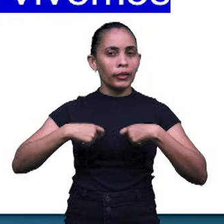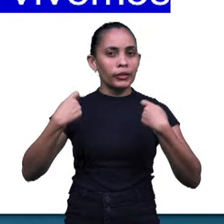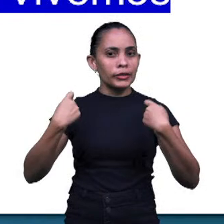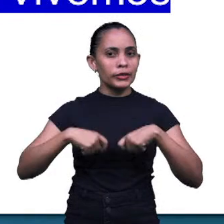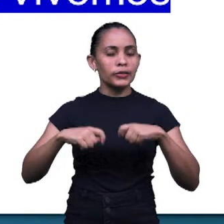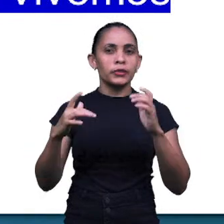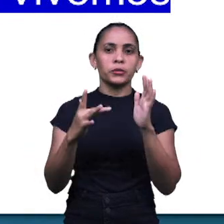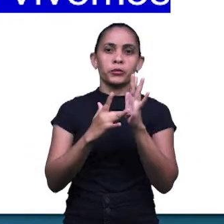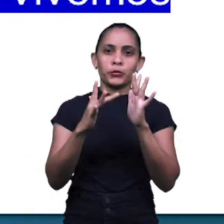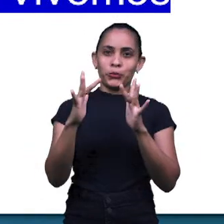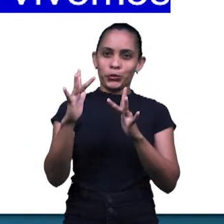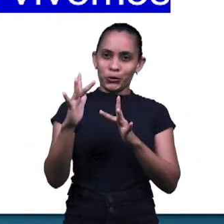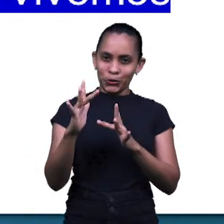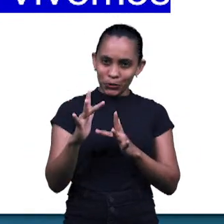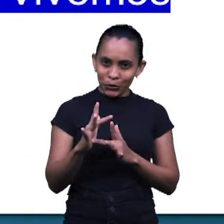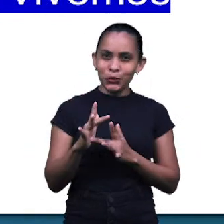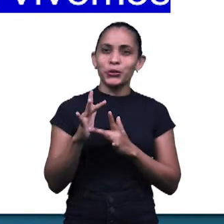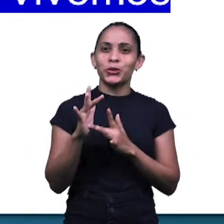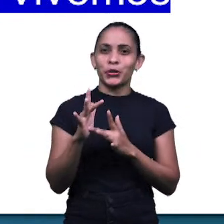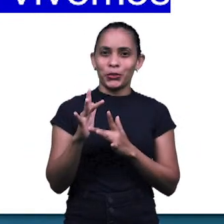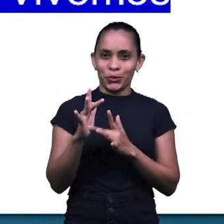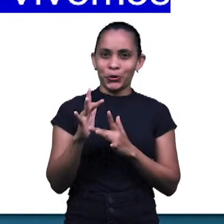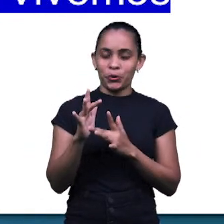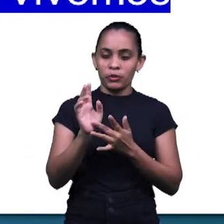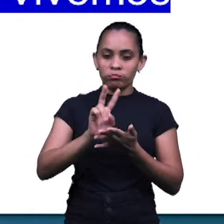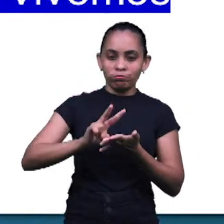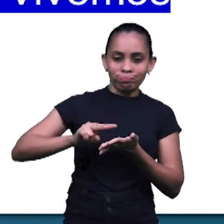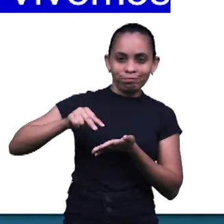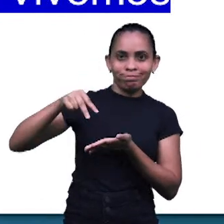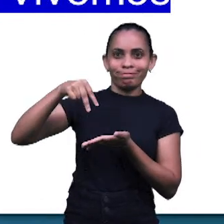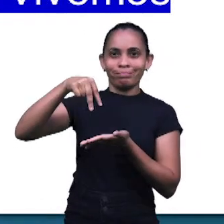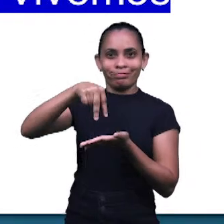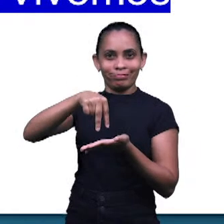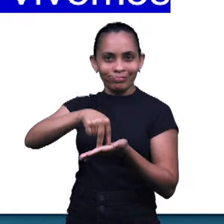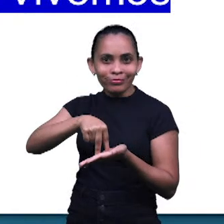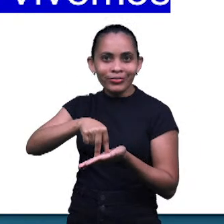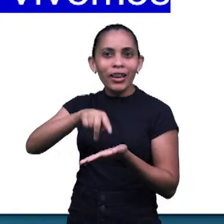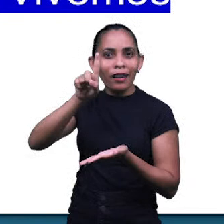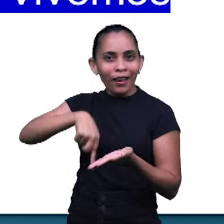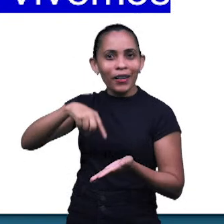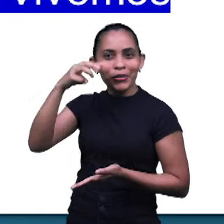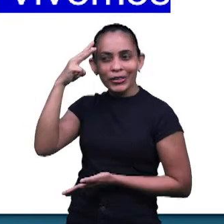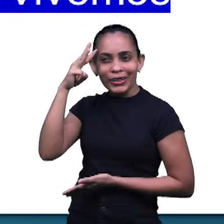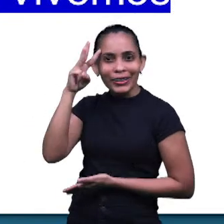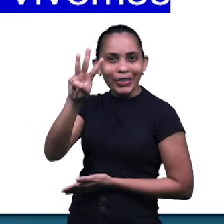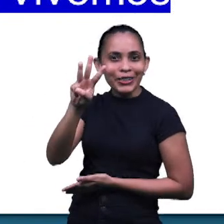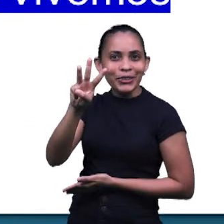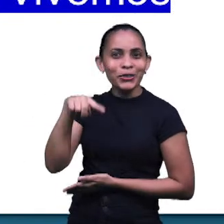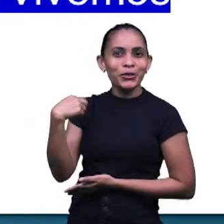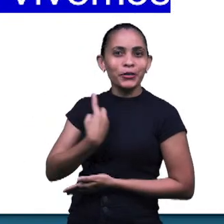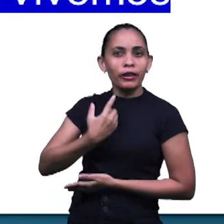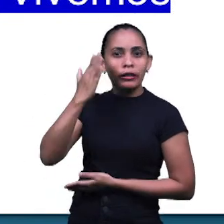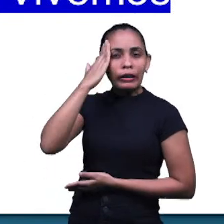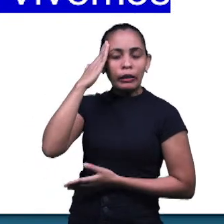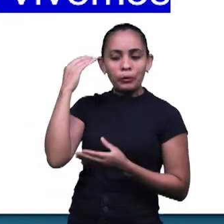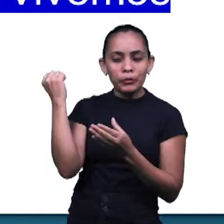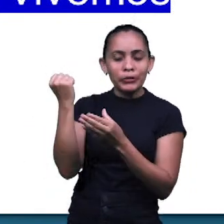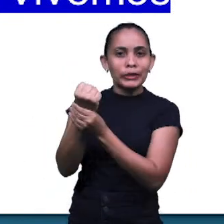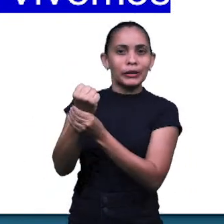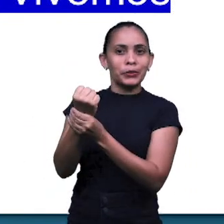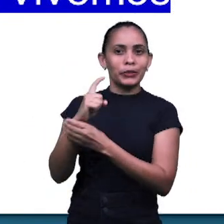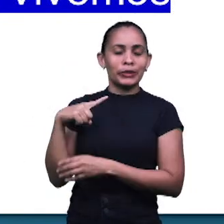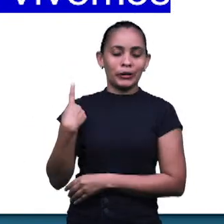do Jesus ressuscitado. O terceiro dia é segurança para nós